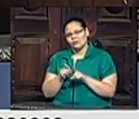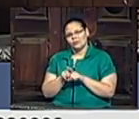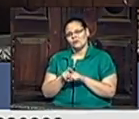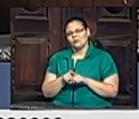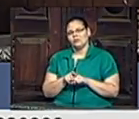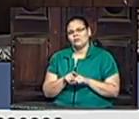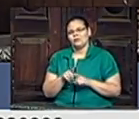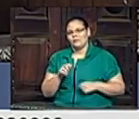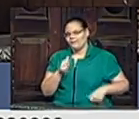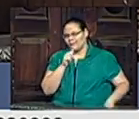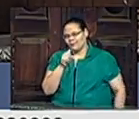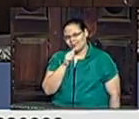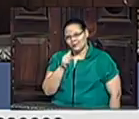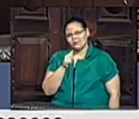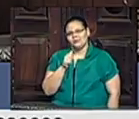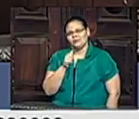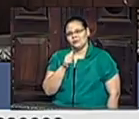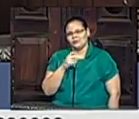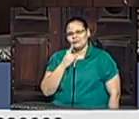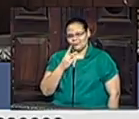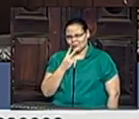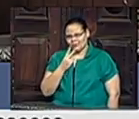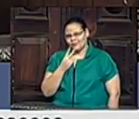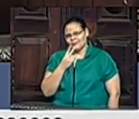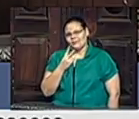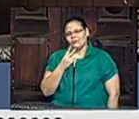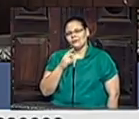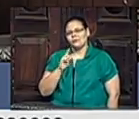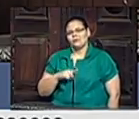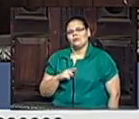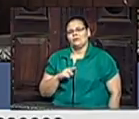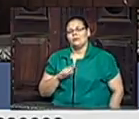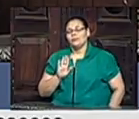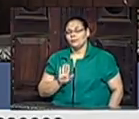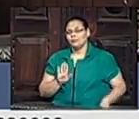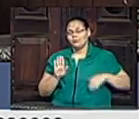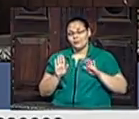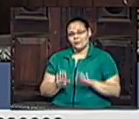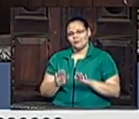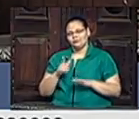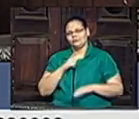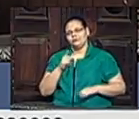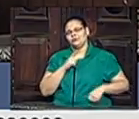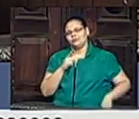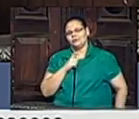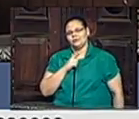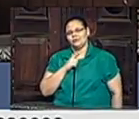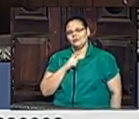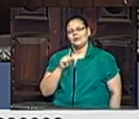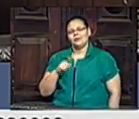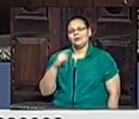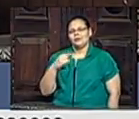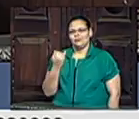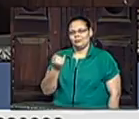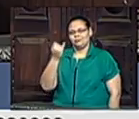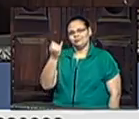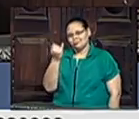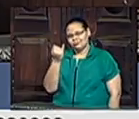bebida, não coloca cigarro, nós não achamos cigarro no projeto, mas tem algo que é